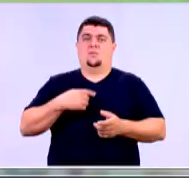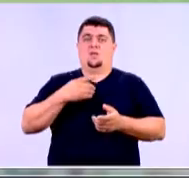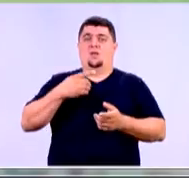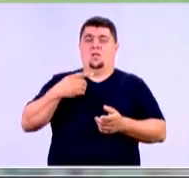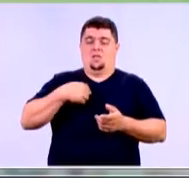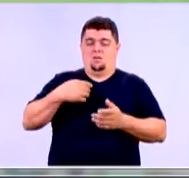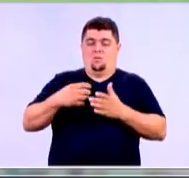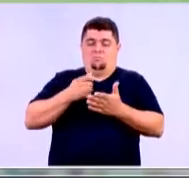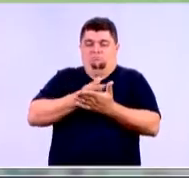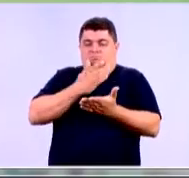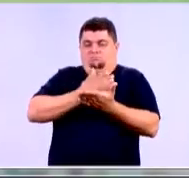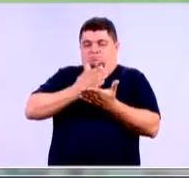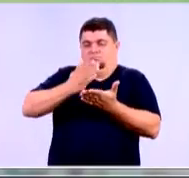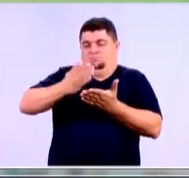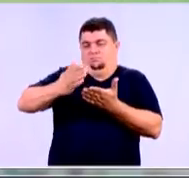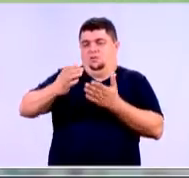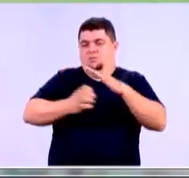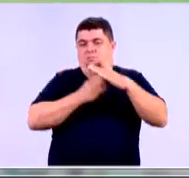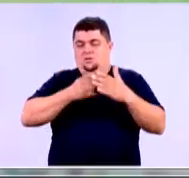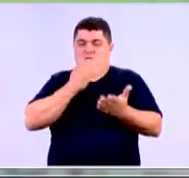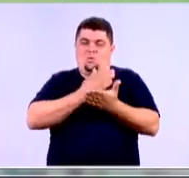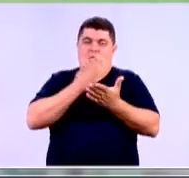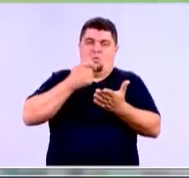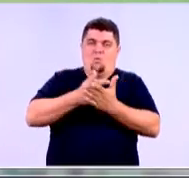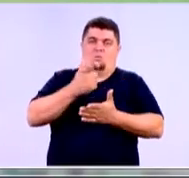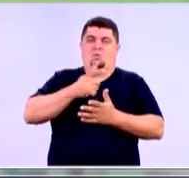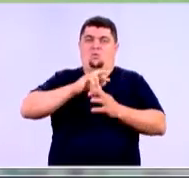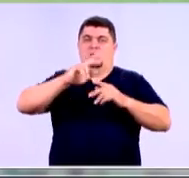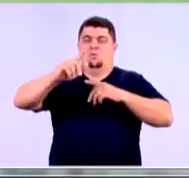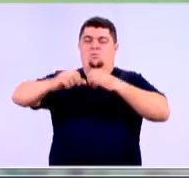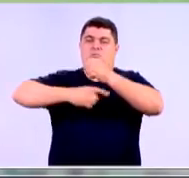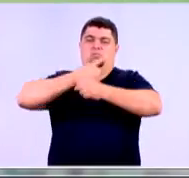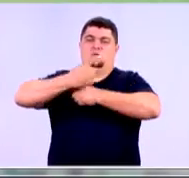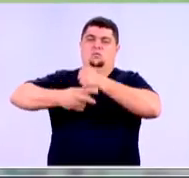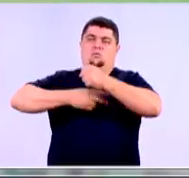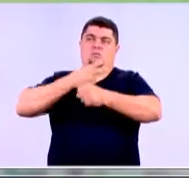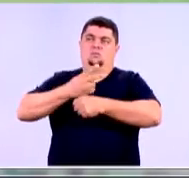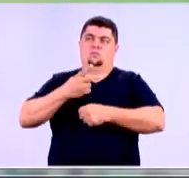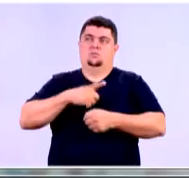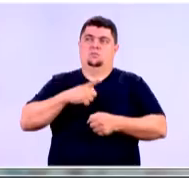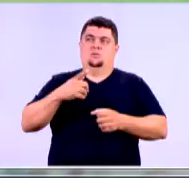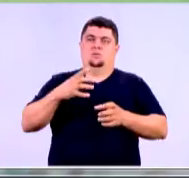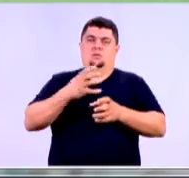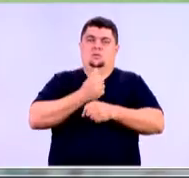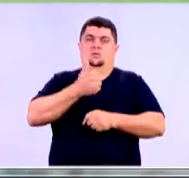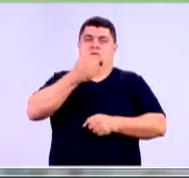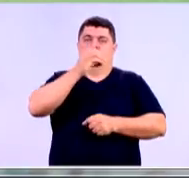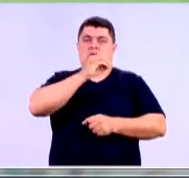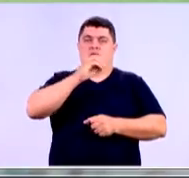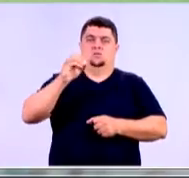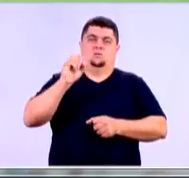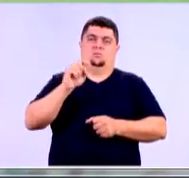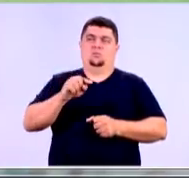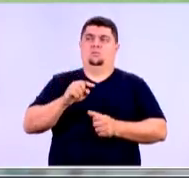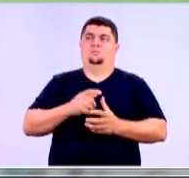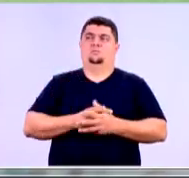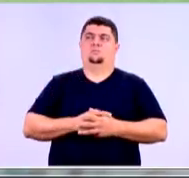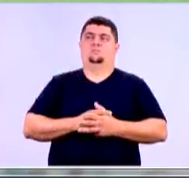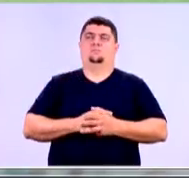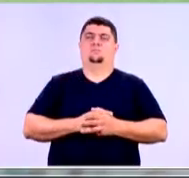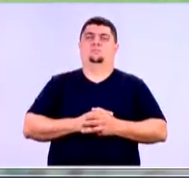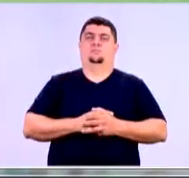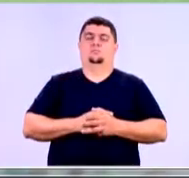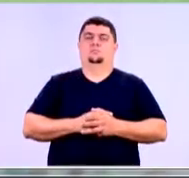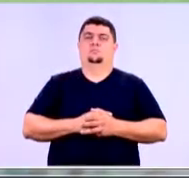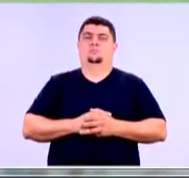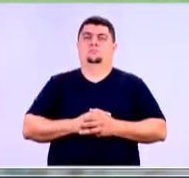comprou parcelado. O que ela comprou parcelado que ela só vai pagar no que vem. E aqui está somando 100 mil reais. vai somar